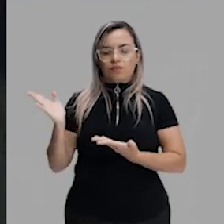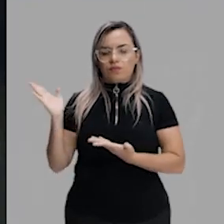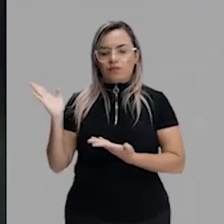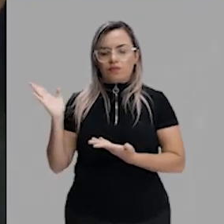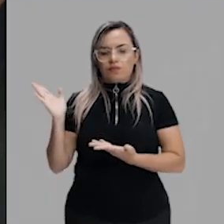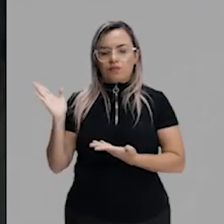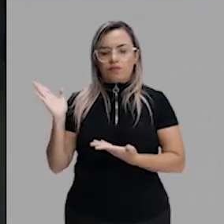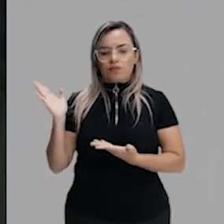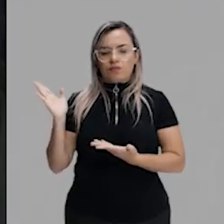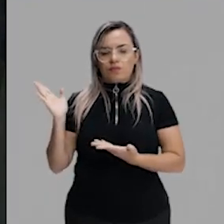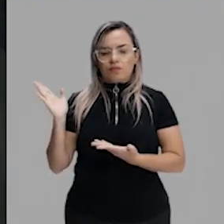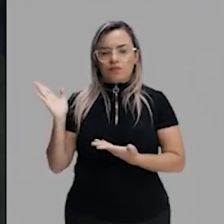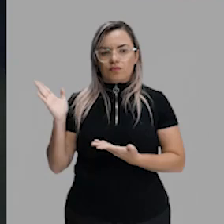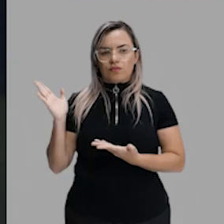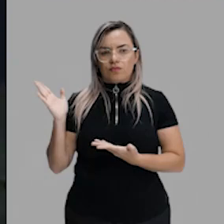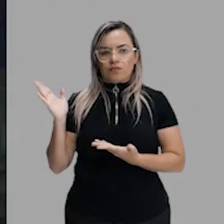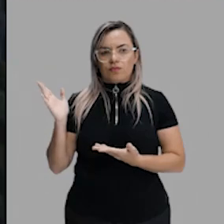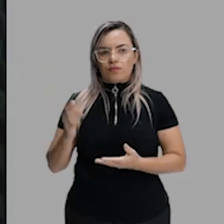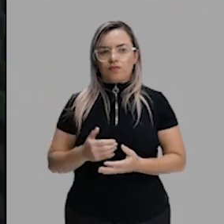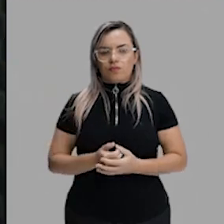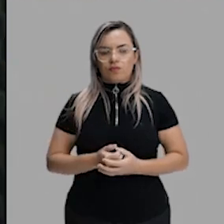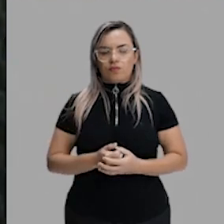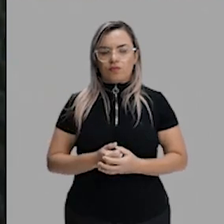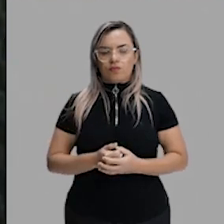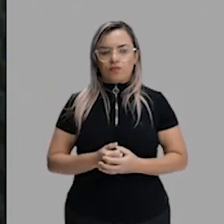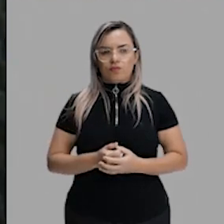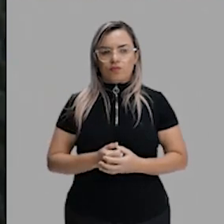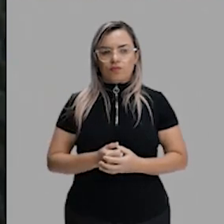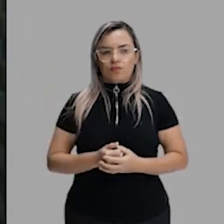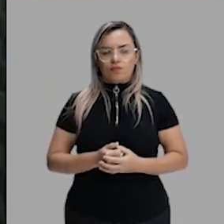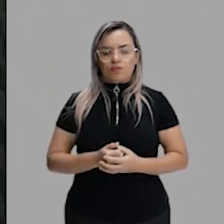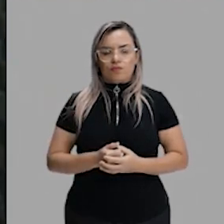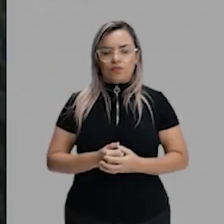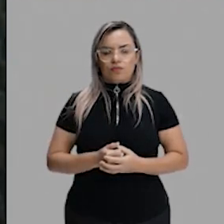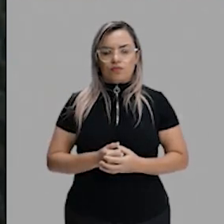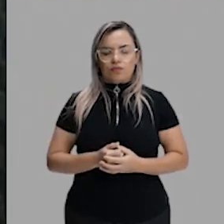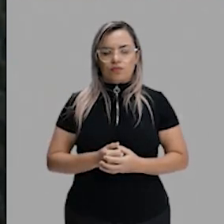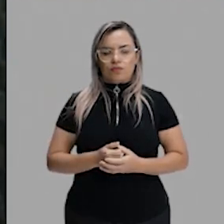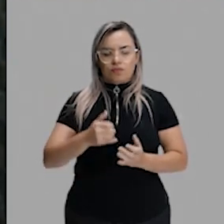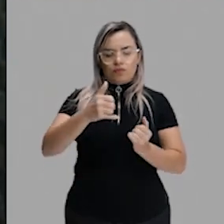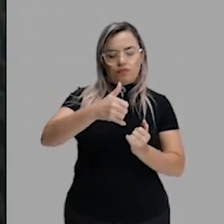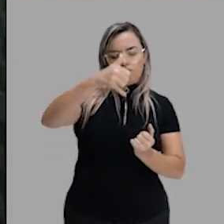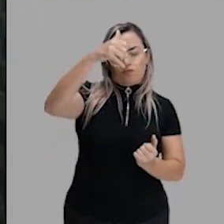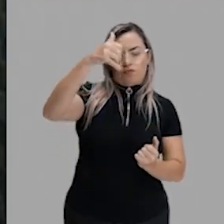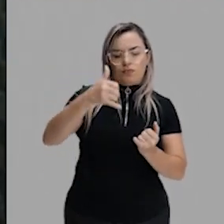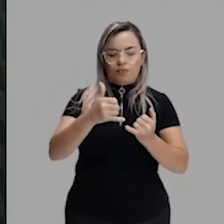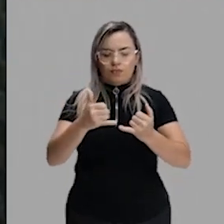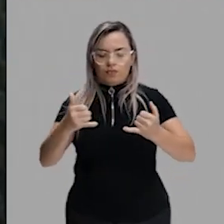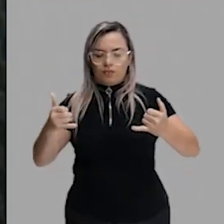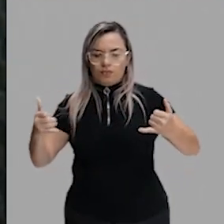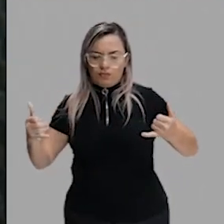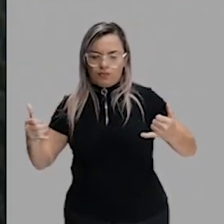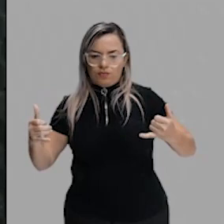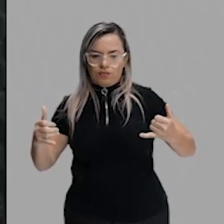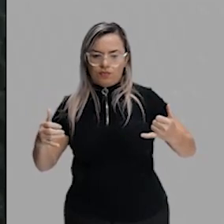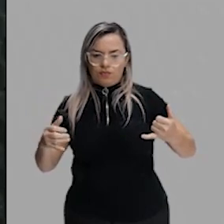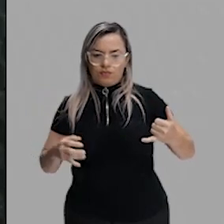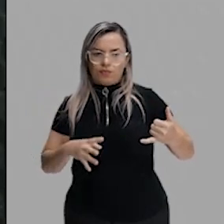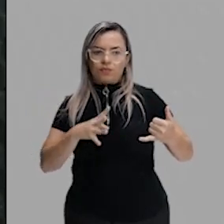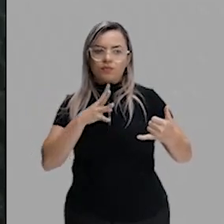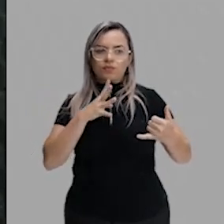ó, DDP e a corrente. Então nós vamos observar o gráfico e reconhecer ele